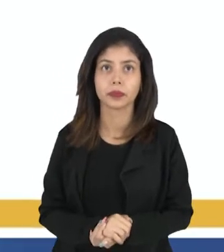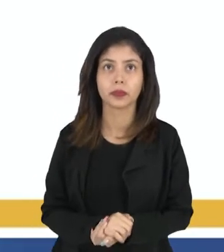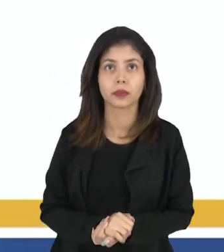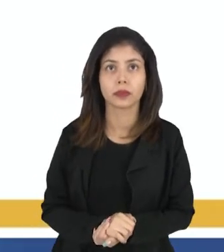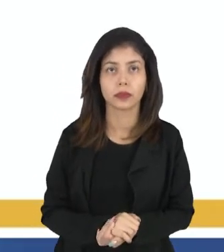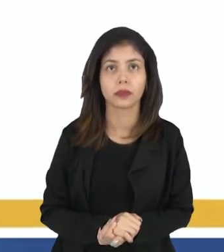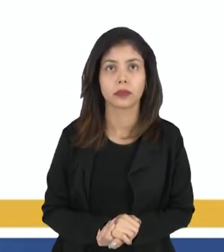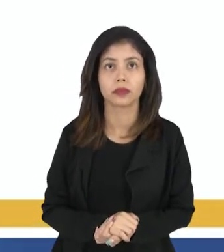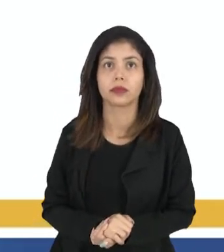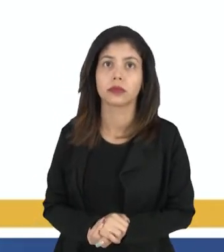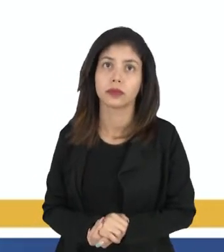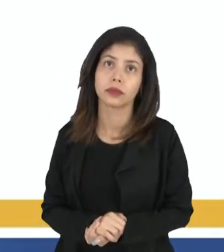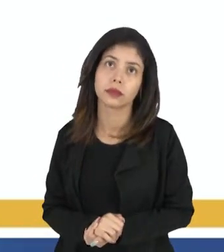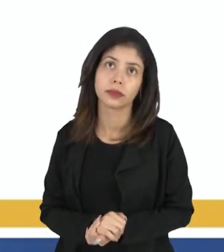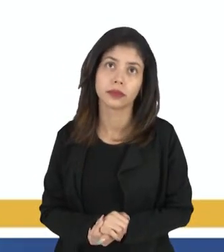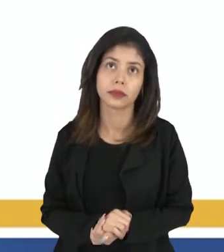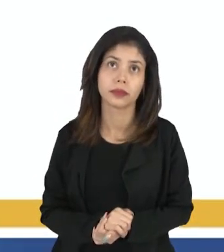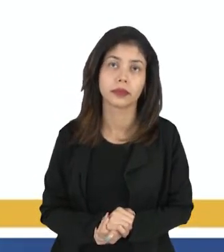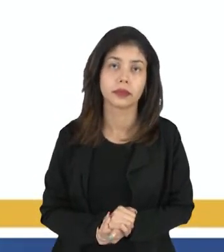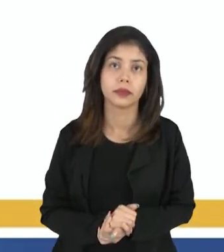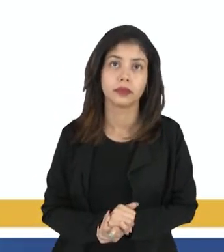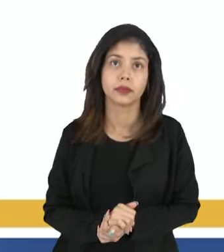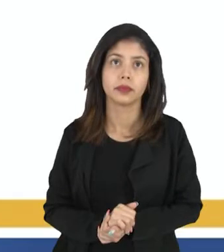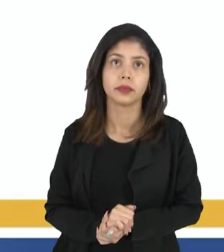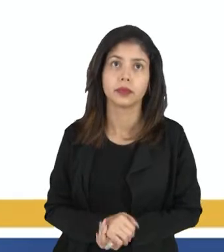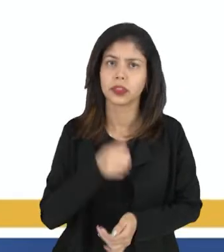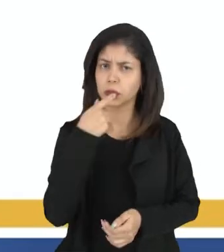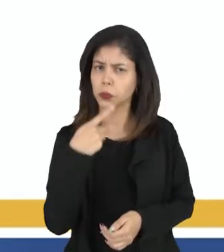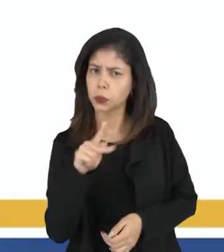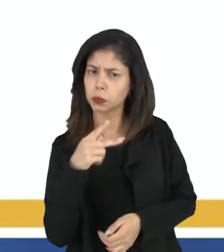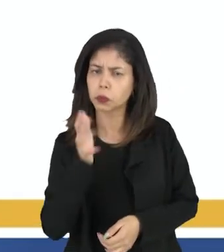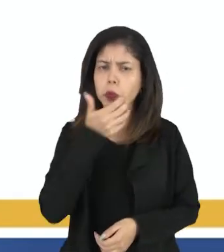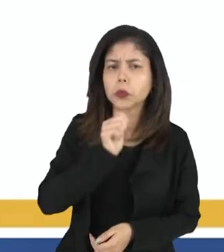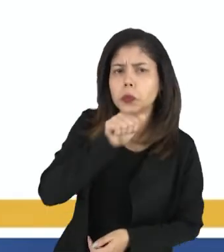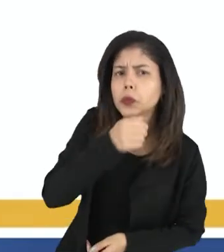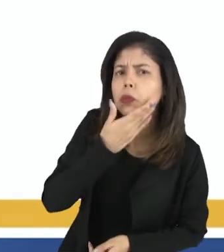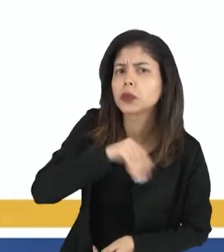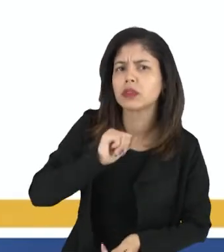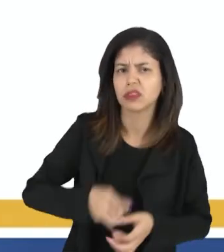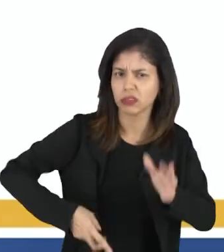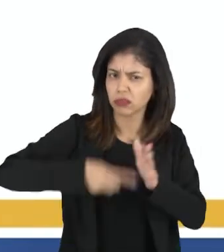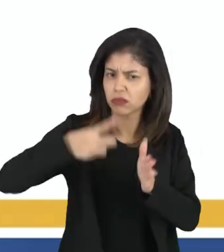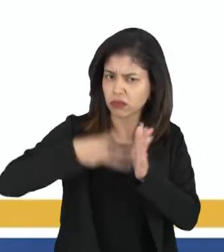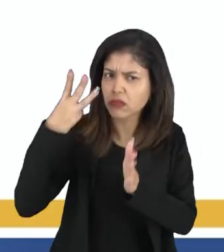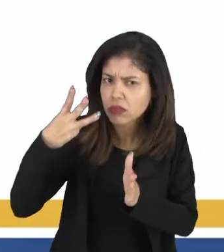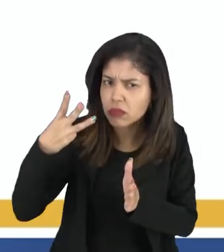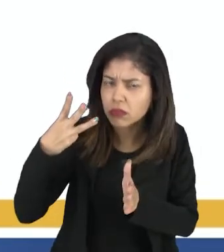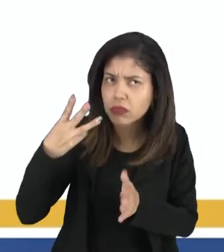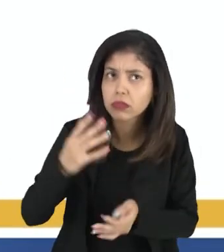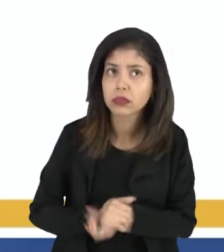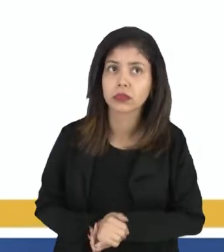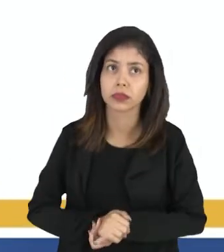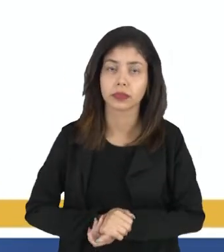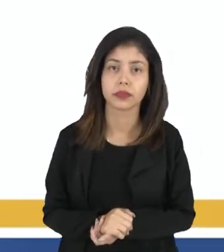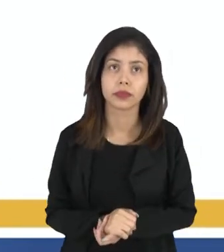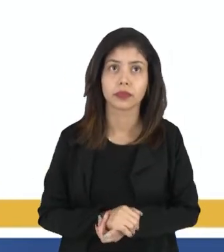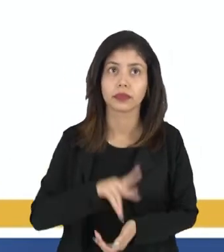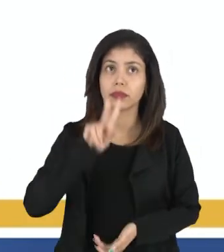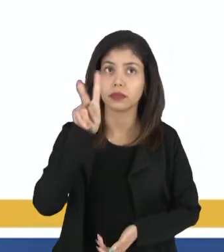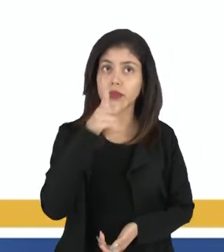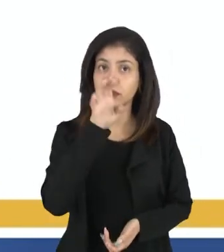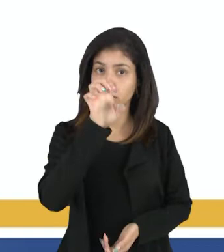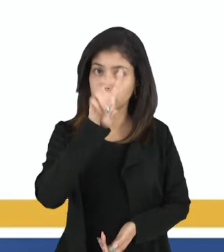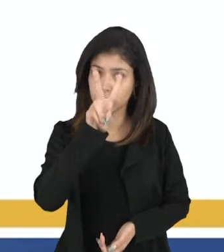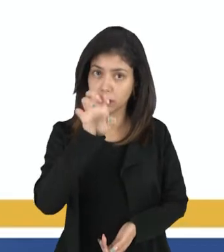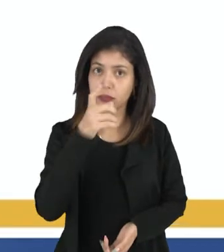parents visited Portugal 3 times? Seus pais já visitaram Portugal 3 vezes? Observem aí, o have